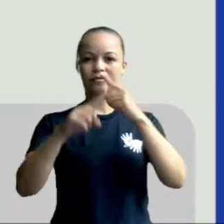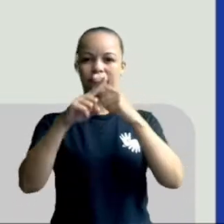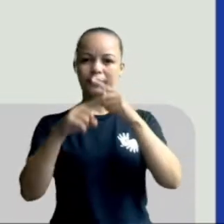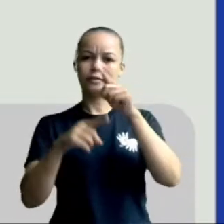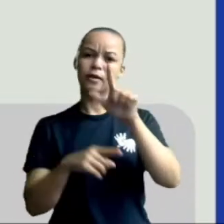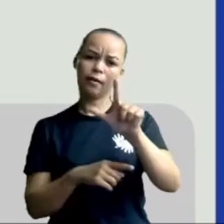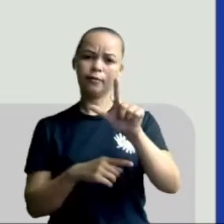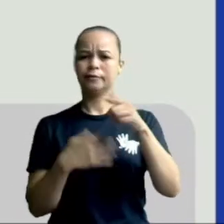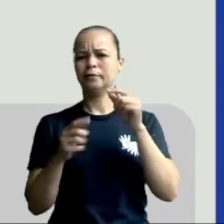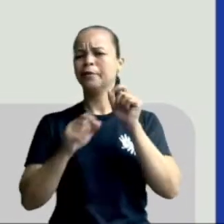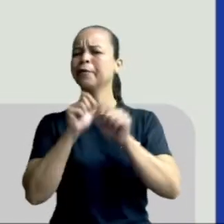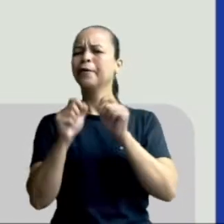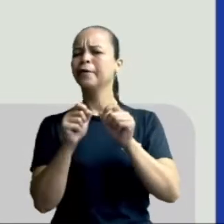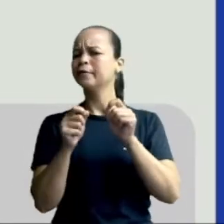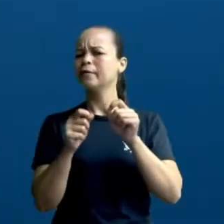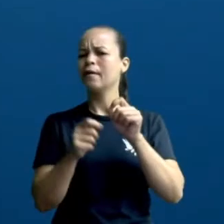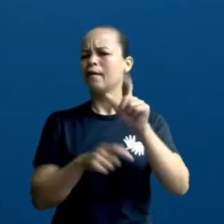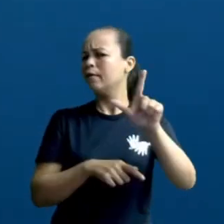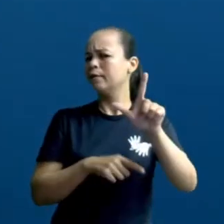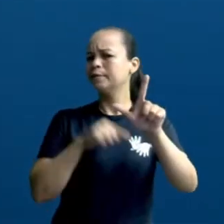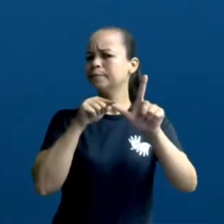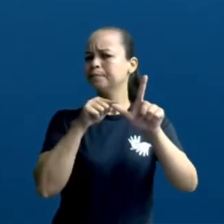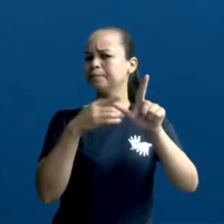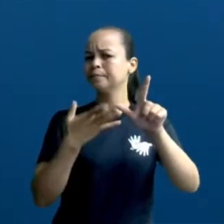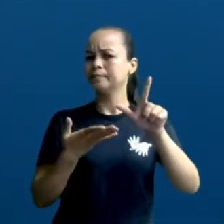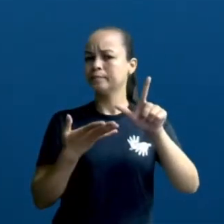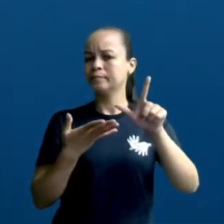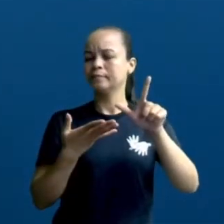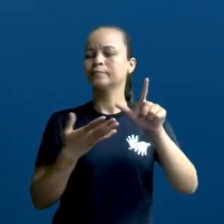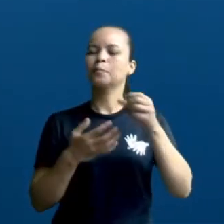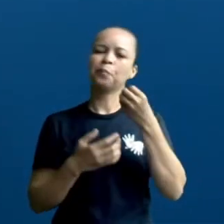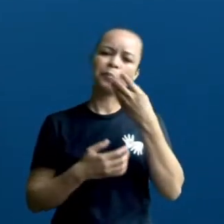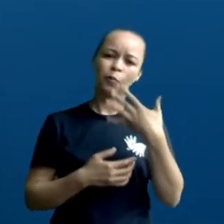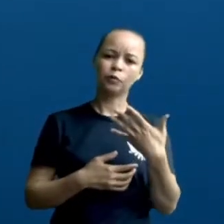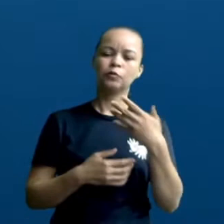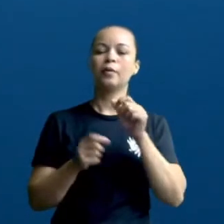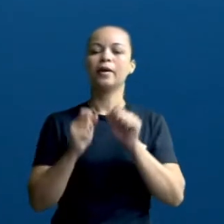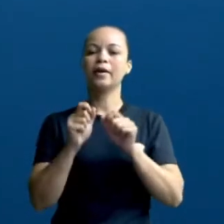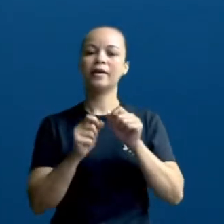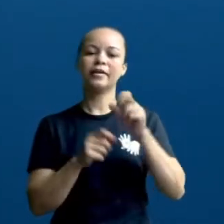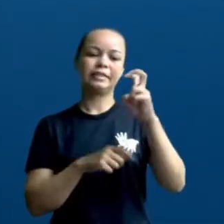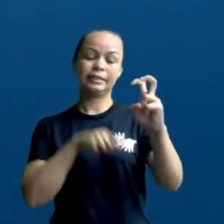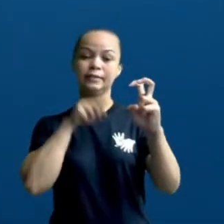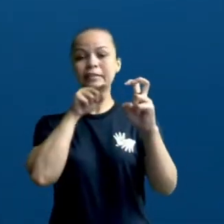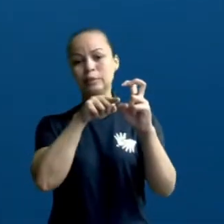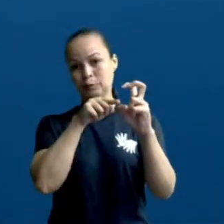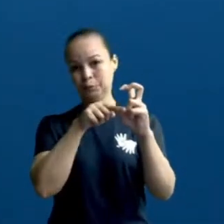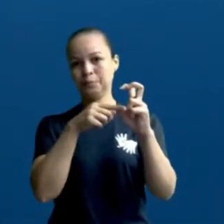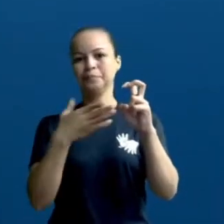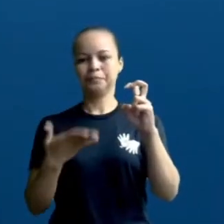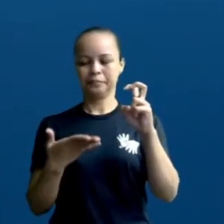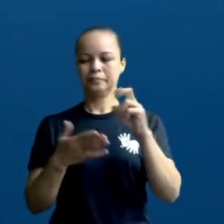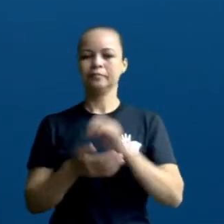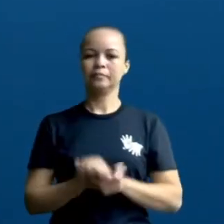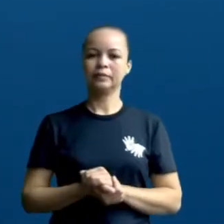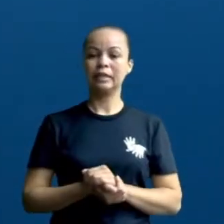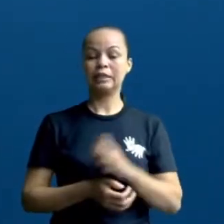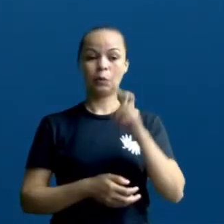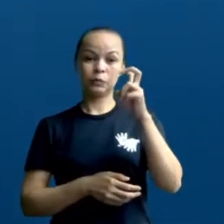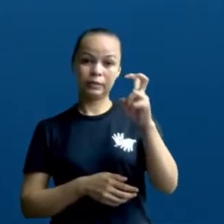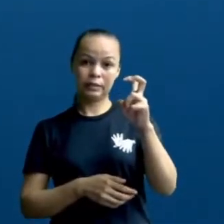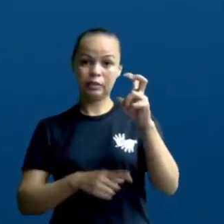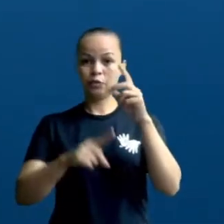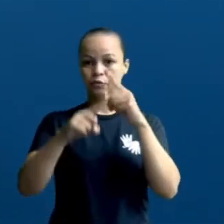L. Mas quem é L mesmo? Muito bem, L é 5. Então,